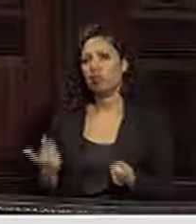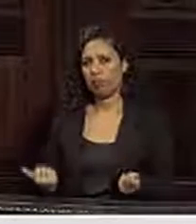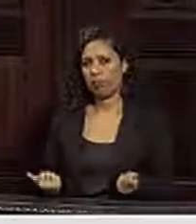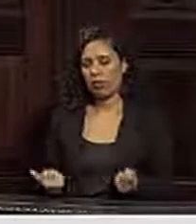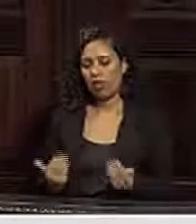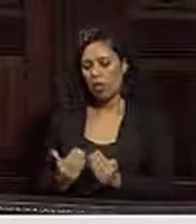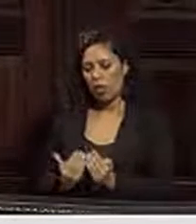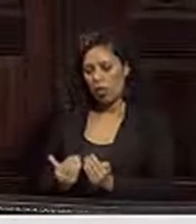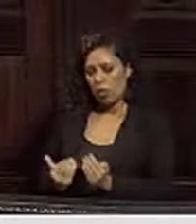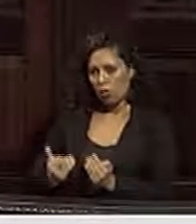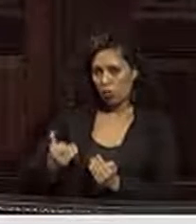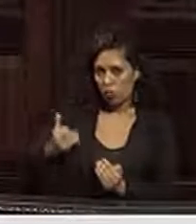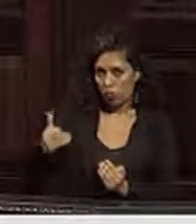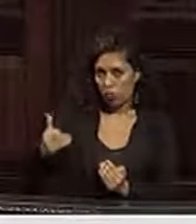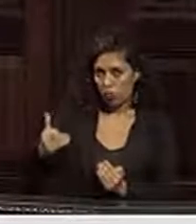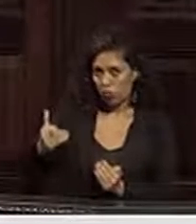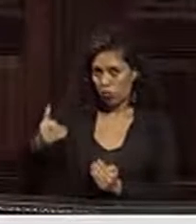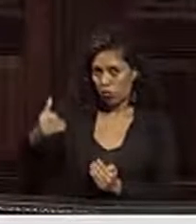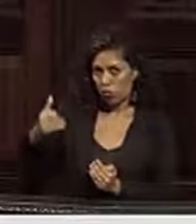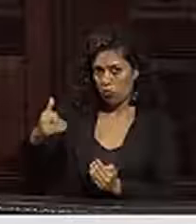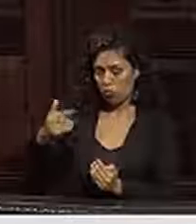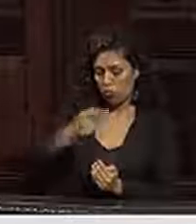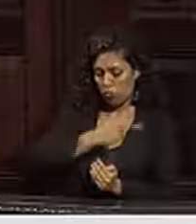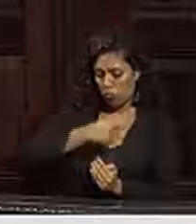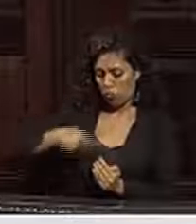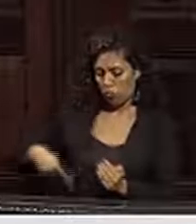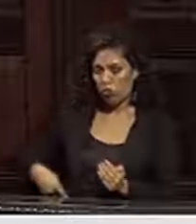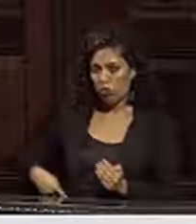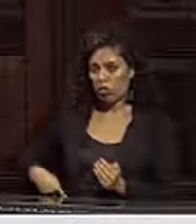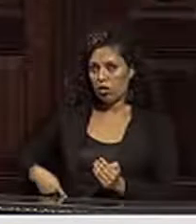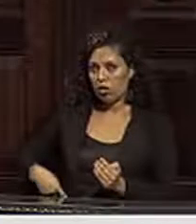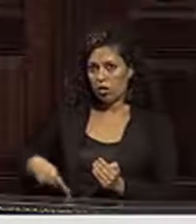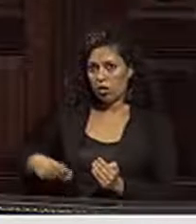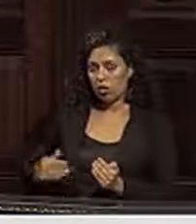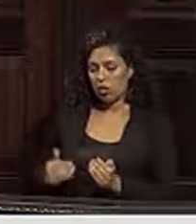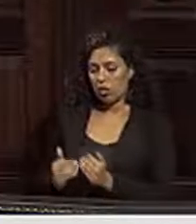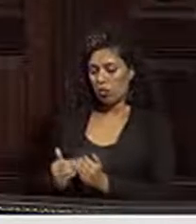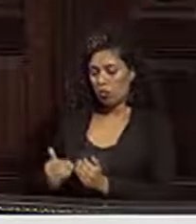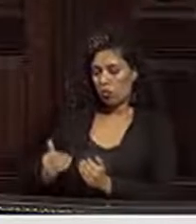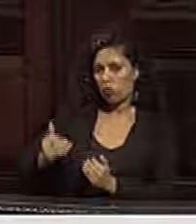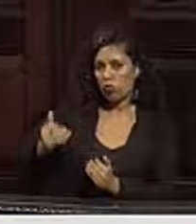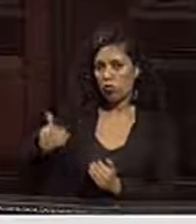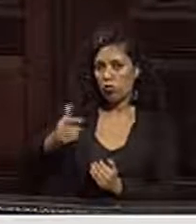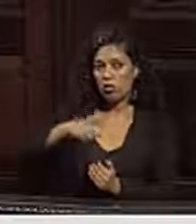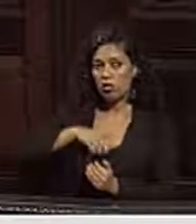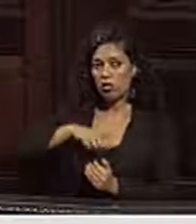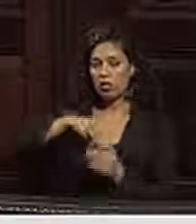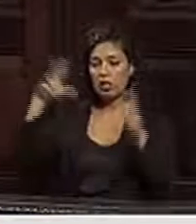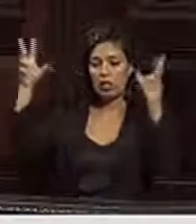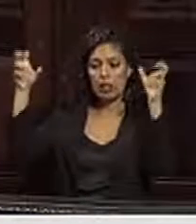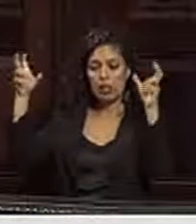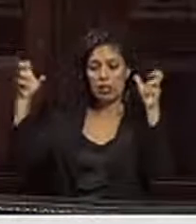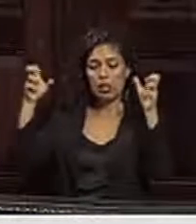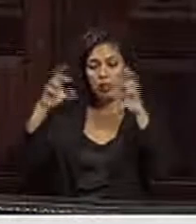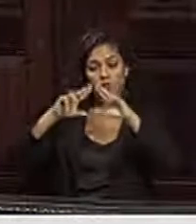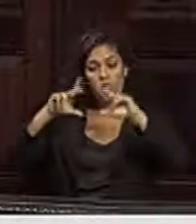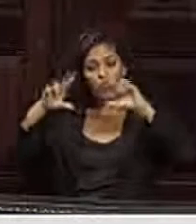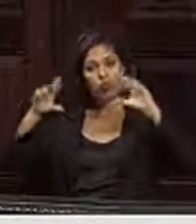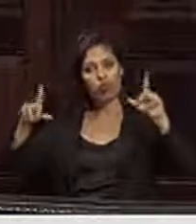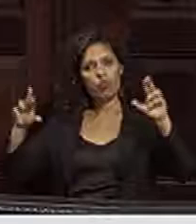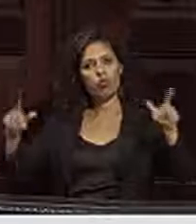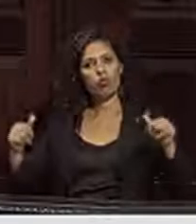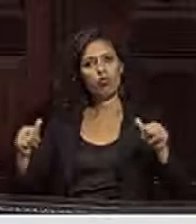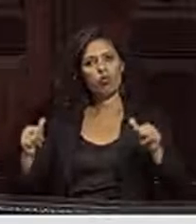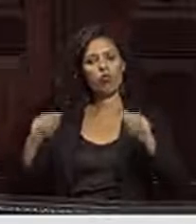interesses que até então estavam adormecidos no nosso país. Quando a